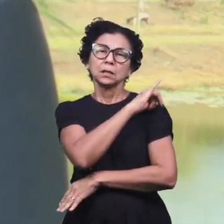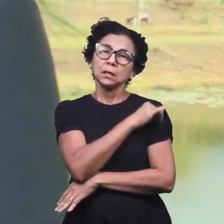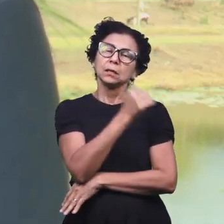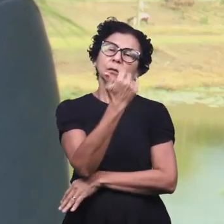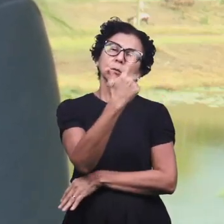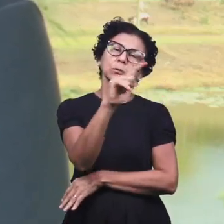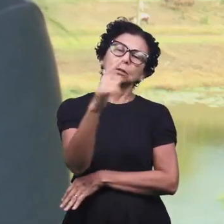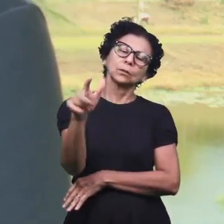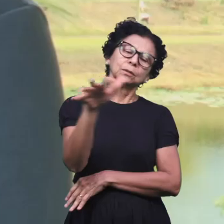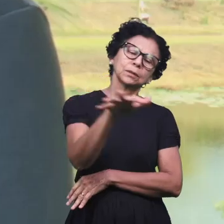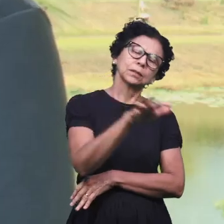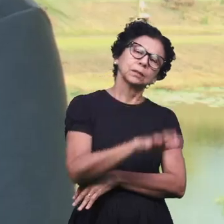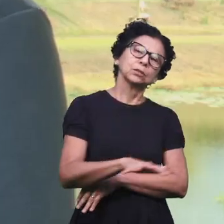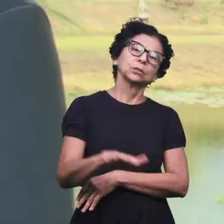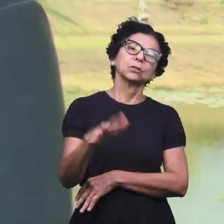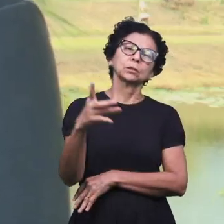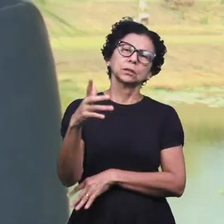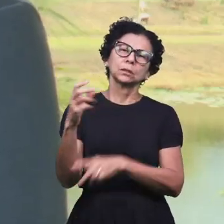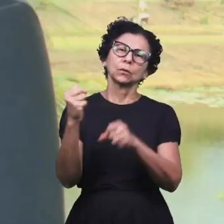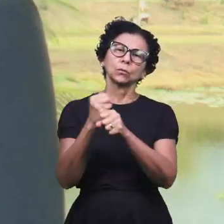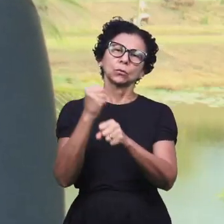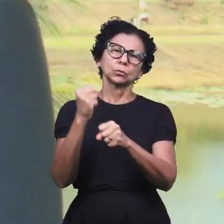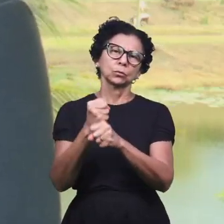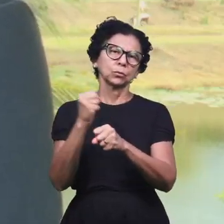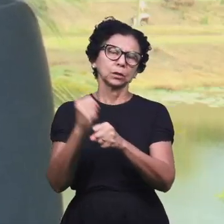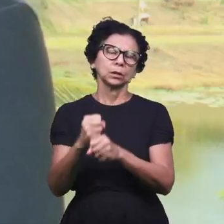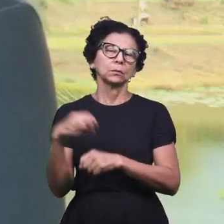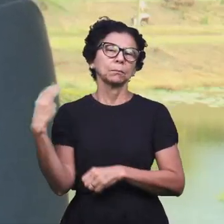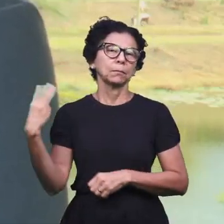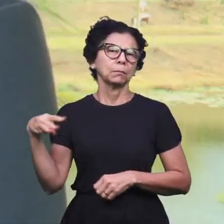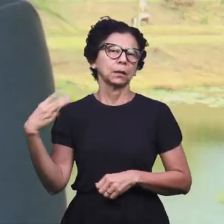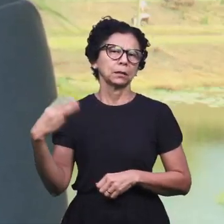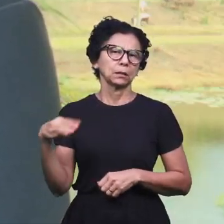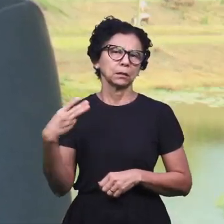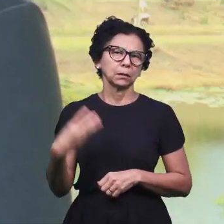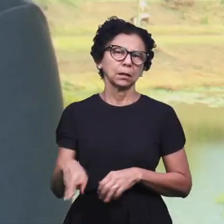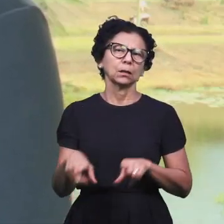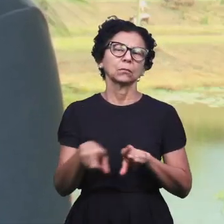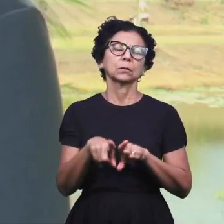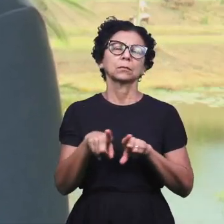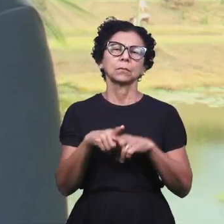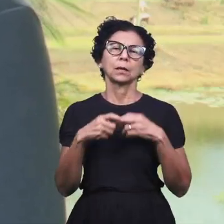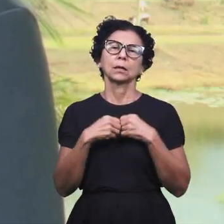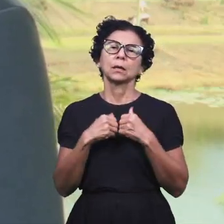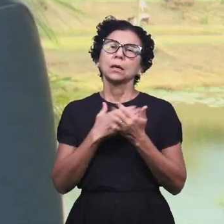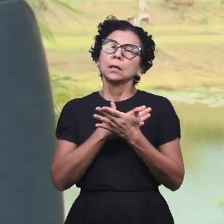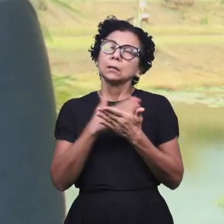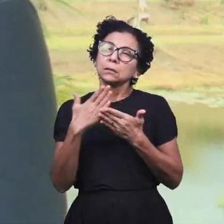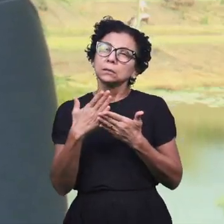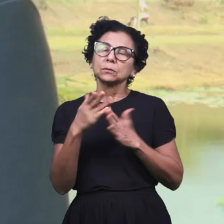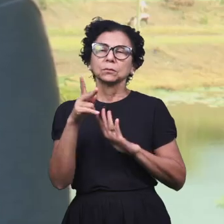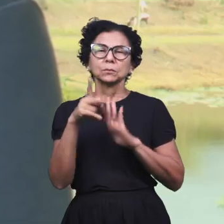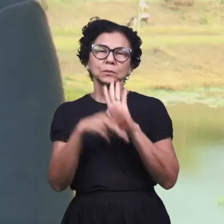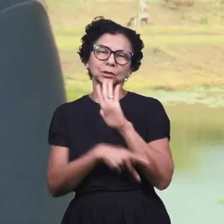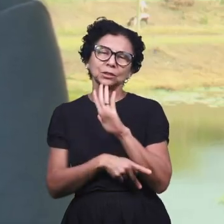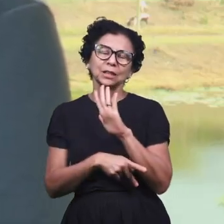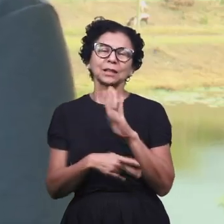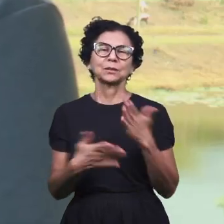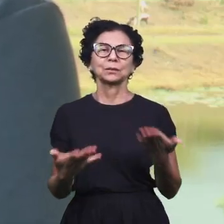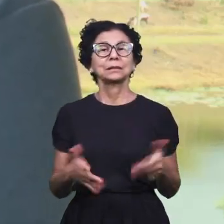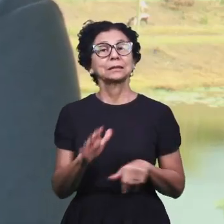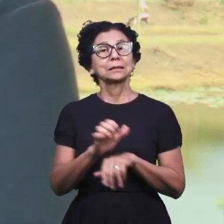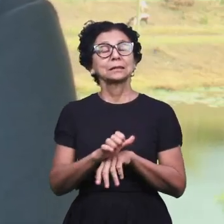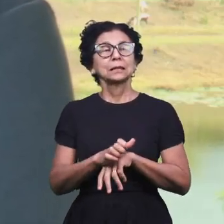Janeiro, e outras em construção, como por exemplo em São Luís do Maranhão, uma usina que está em fase de projeto. E